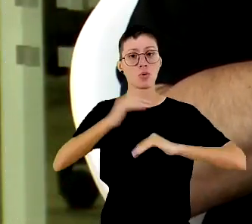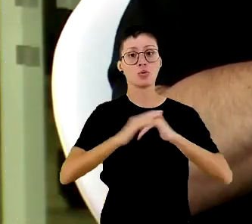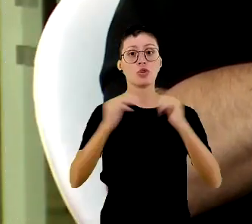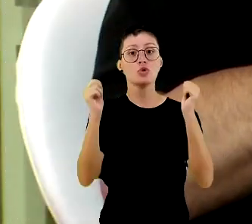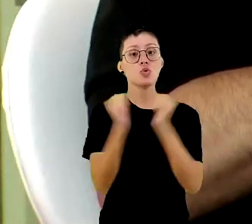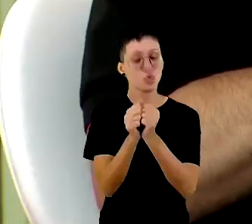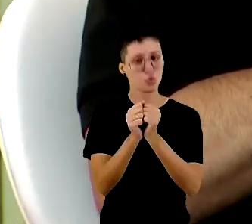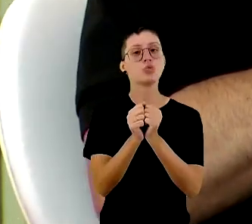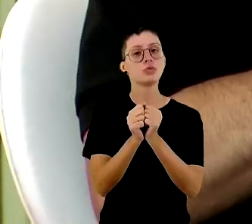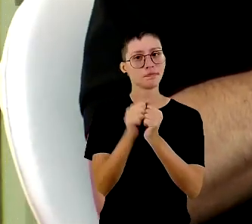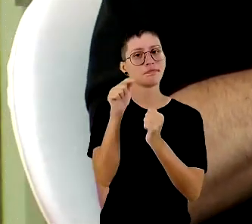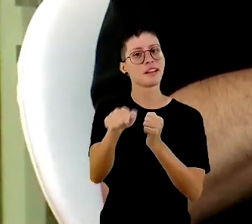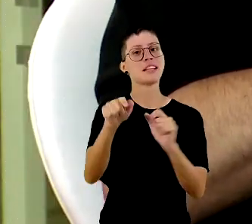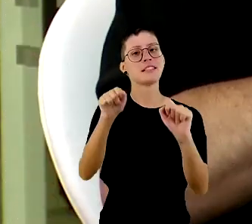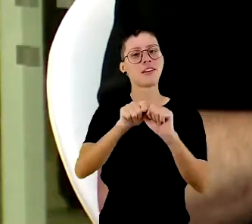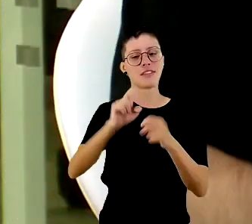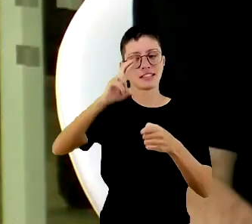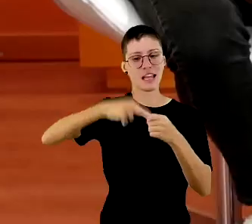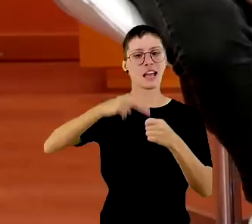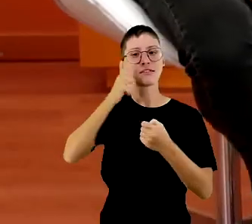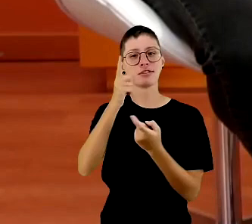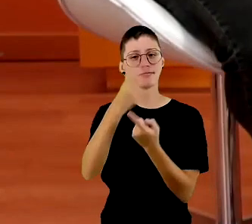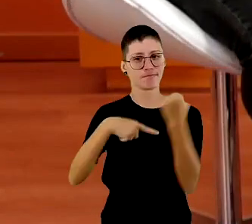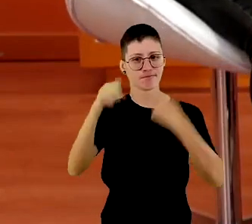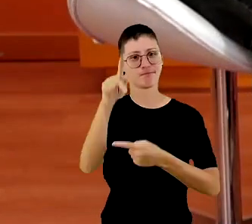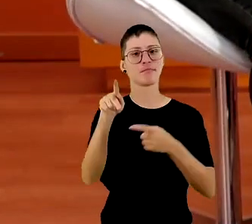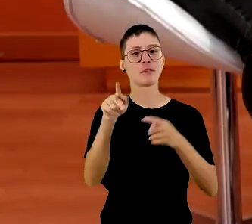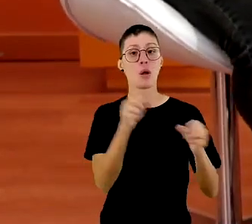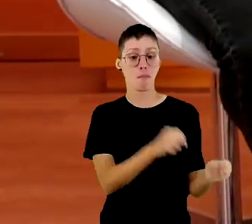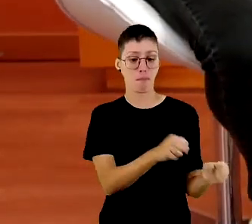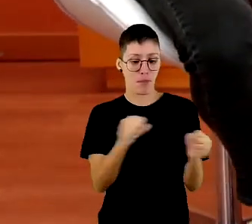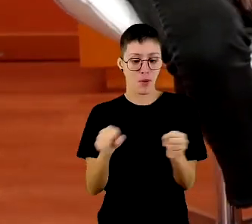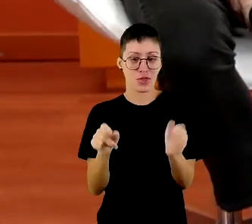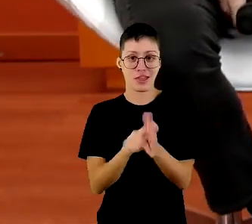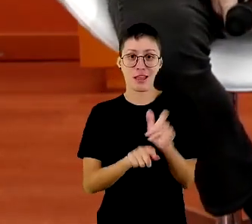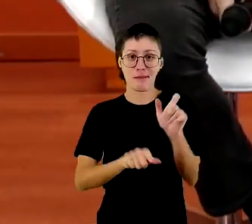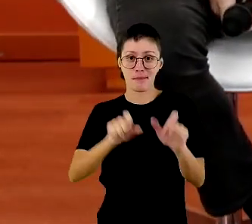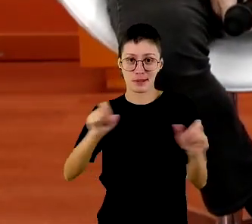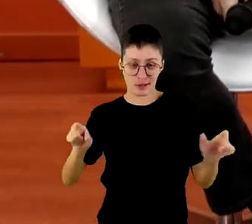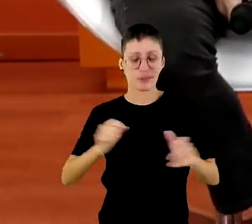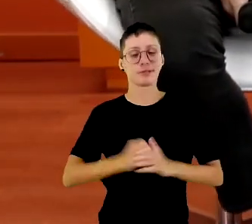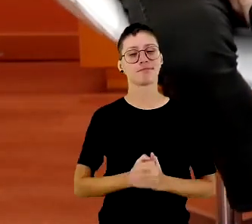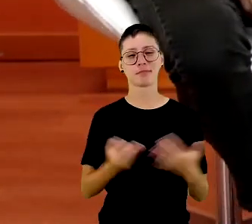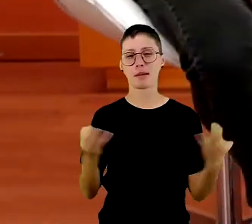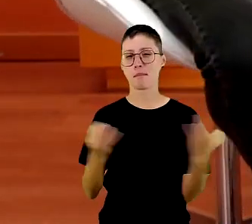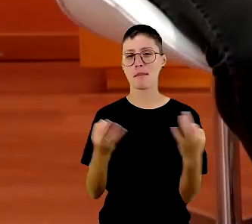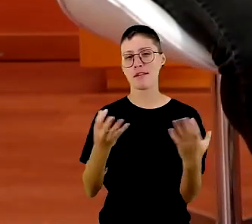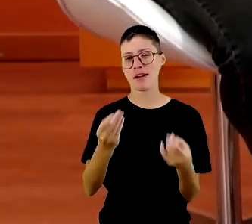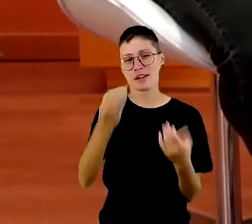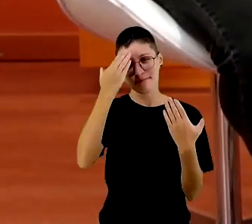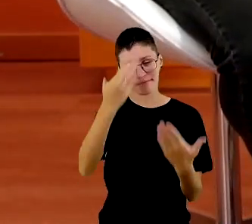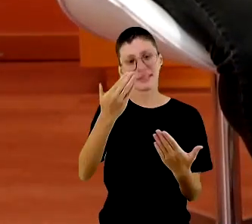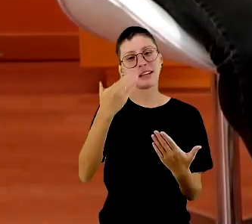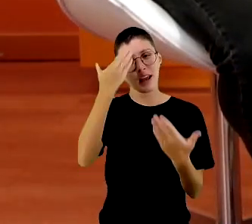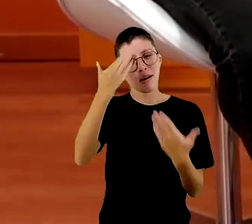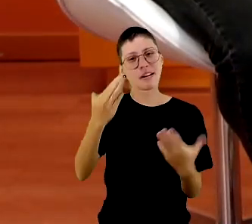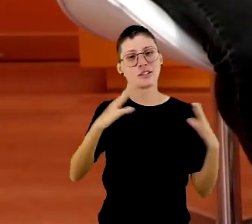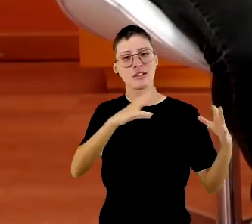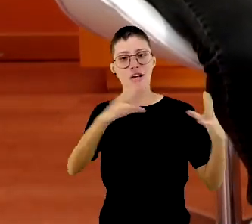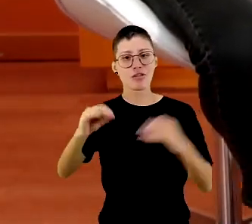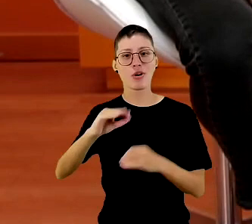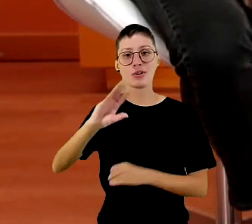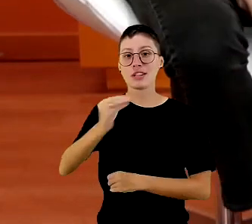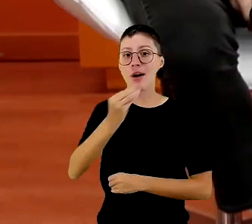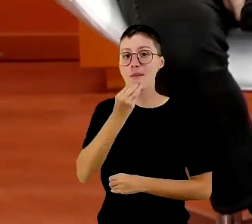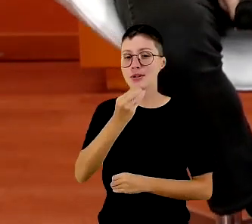é o sucesso da Raizen, a força das pessoas. Perfeito, mais uma vez, muito obrigada. Agradeço também a todos a oportunidade e agradeço a